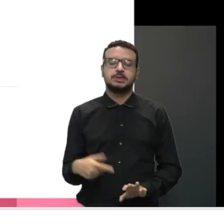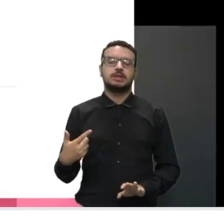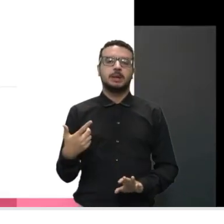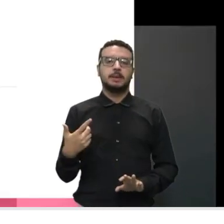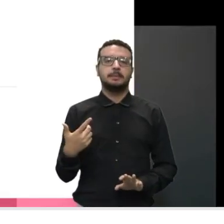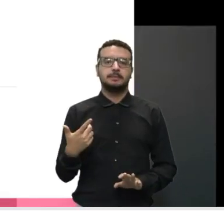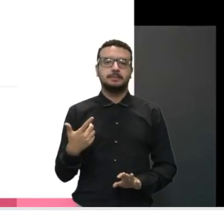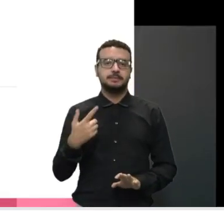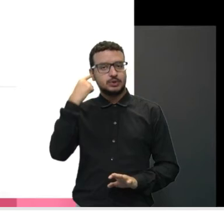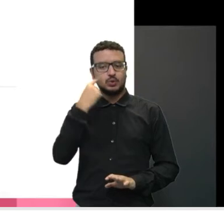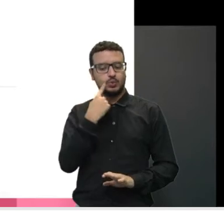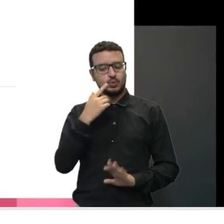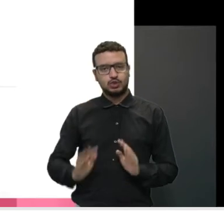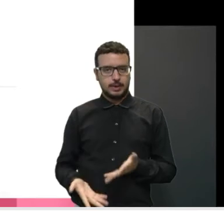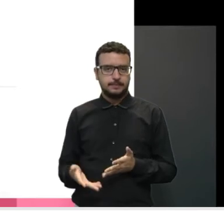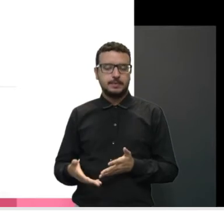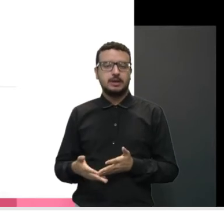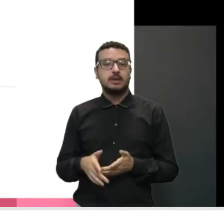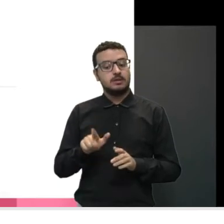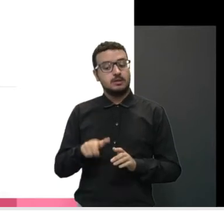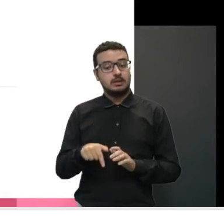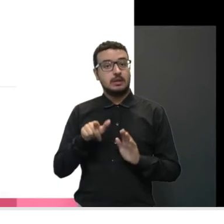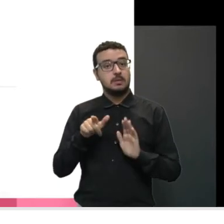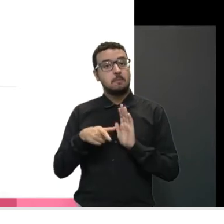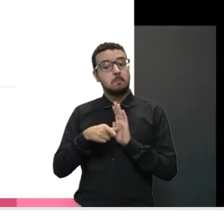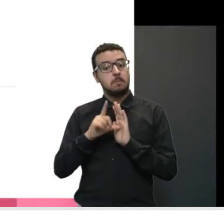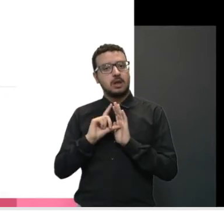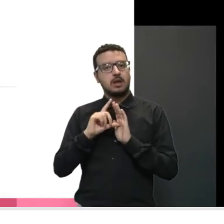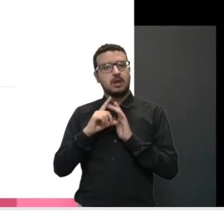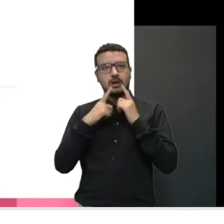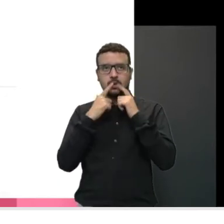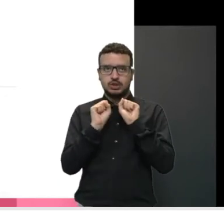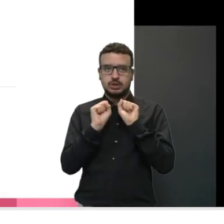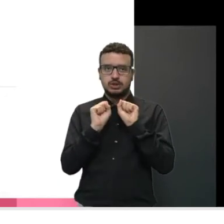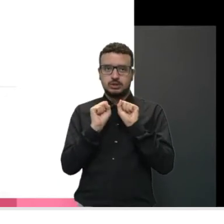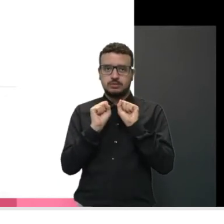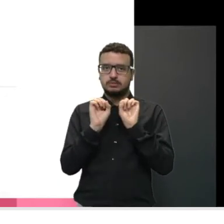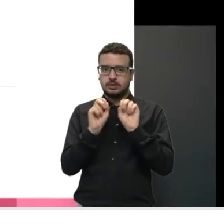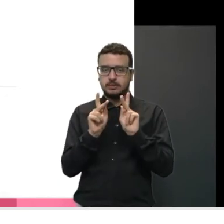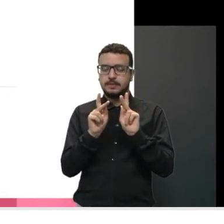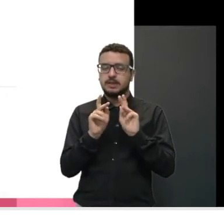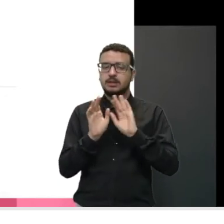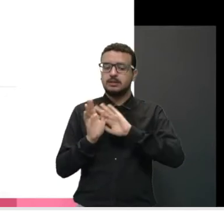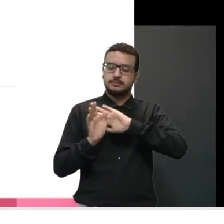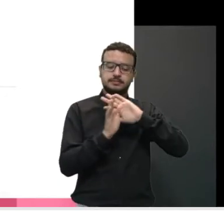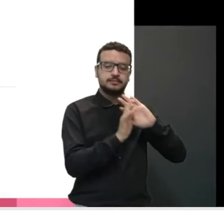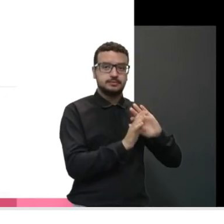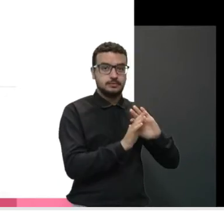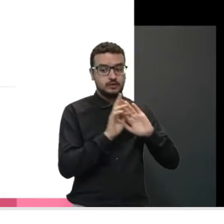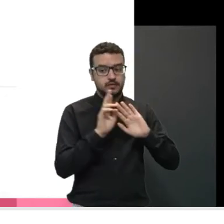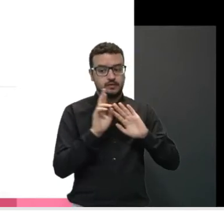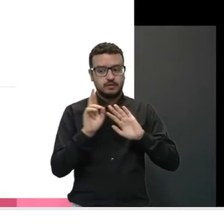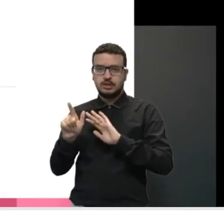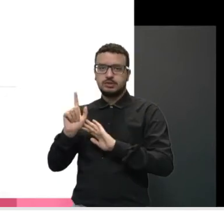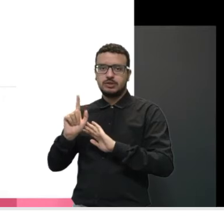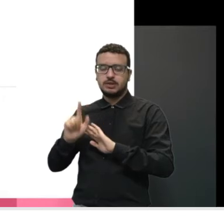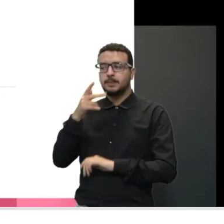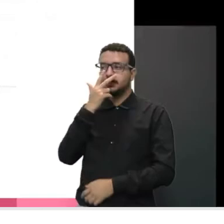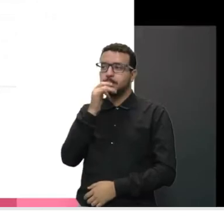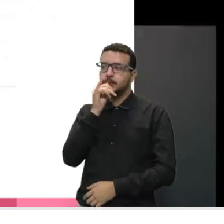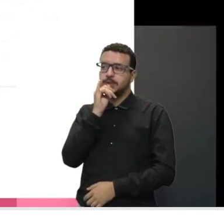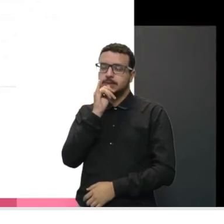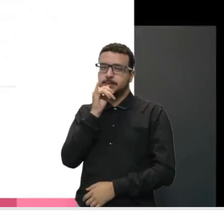de linguagem chega mais ou menos até uns 7 anos de idade. Então, a criança está com 5 anos de idade, teve perda auditiva. Então,